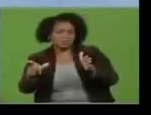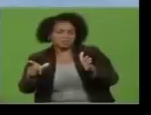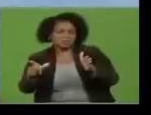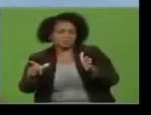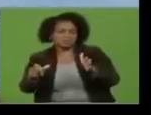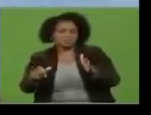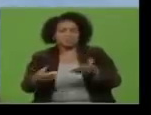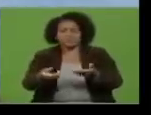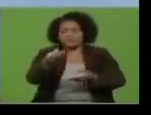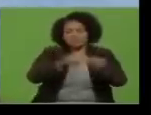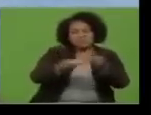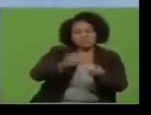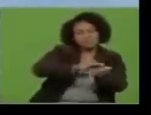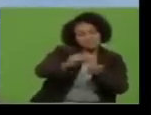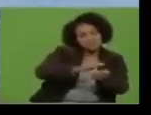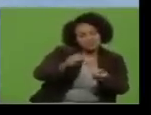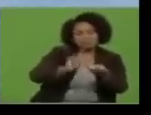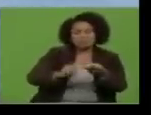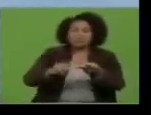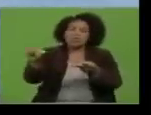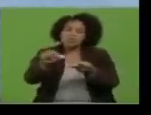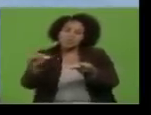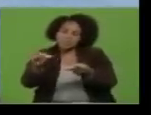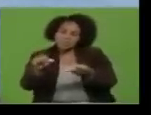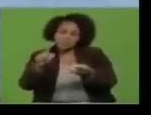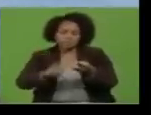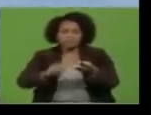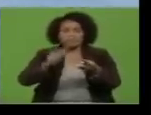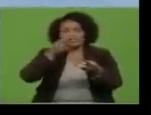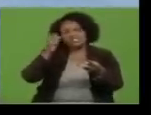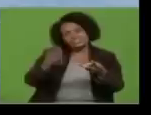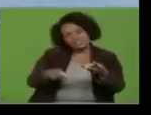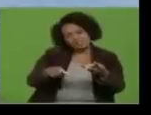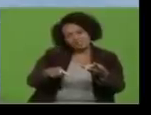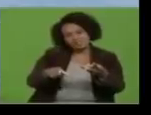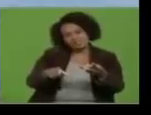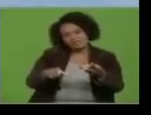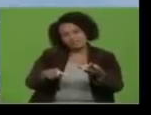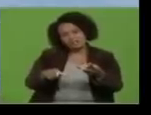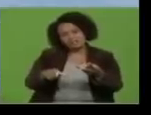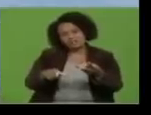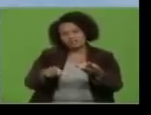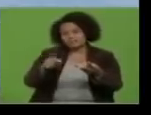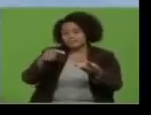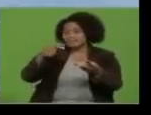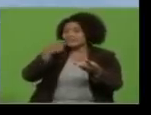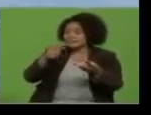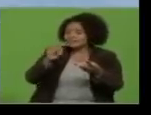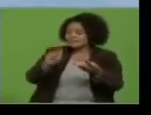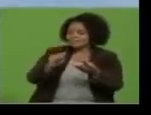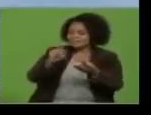Vende sabão, vende óleo, vende sal, Não é isso que está proibido.